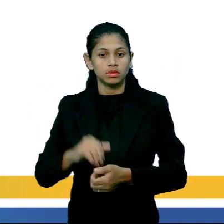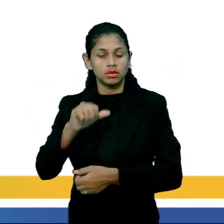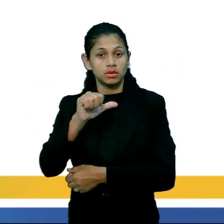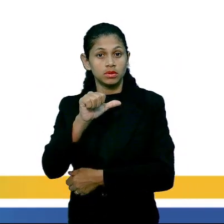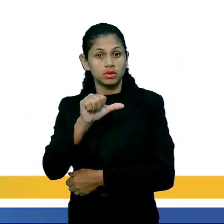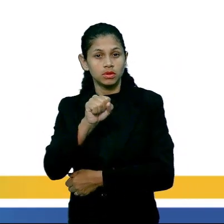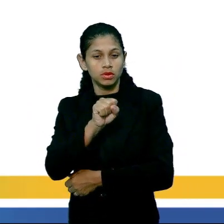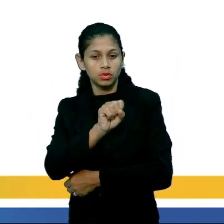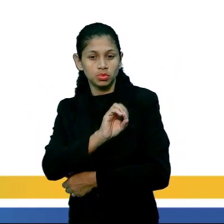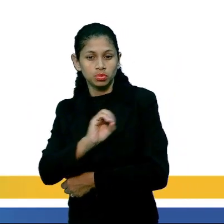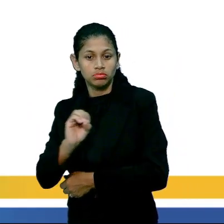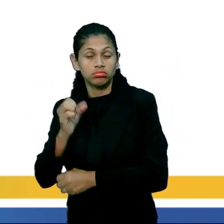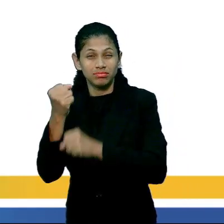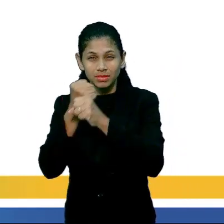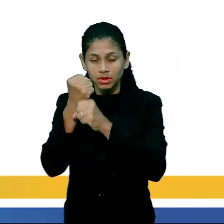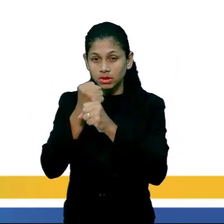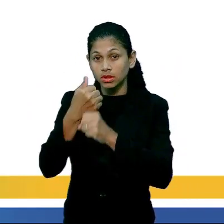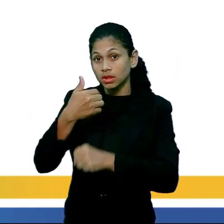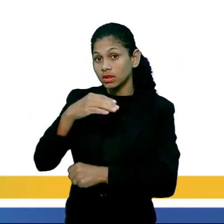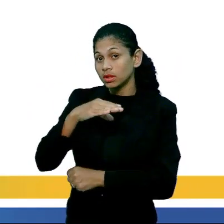portuguesa.